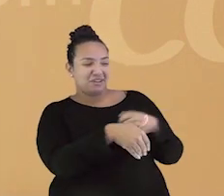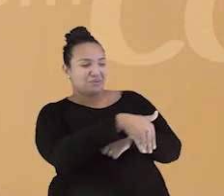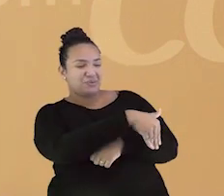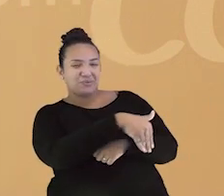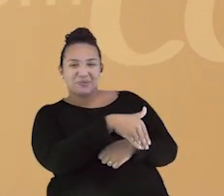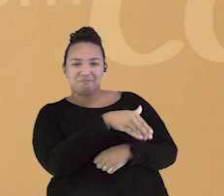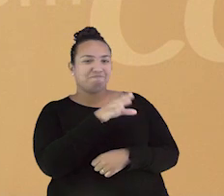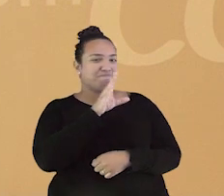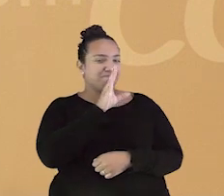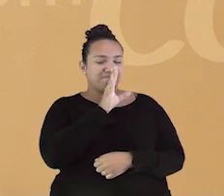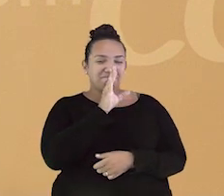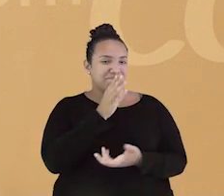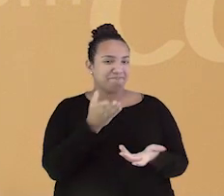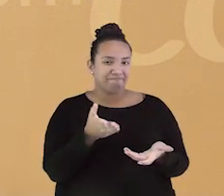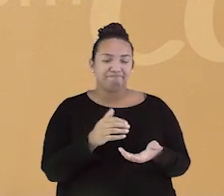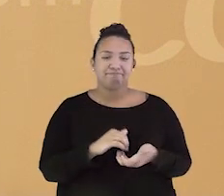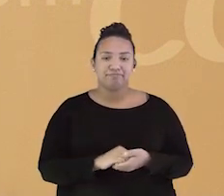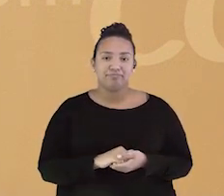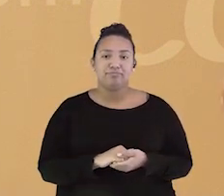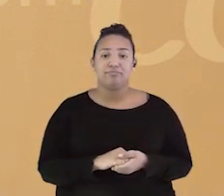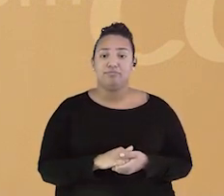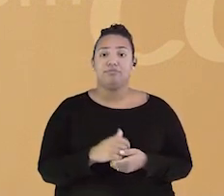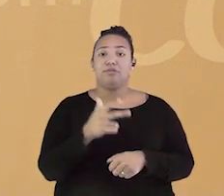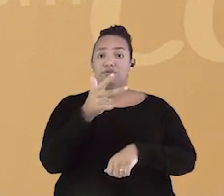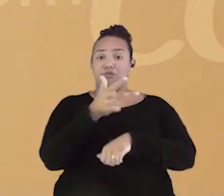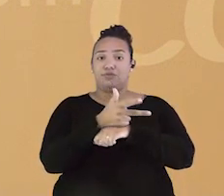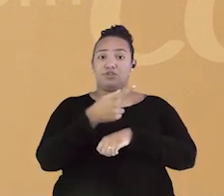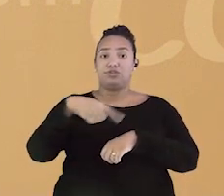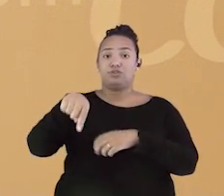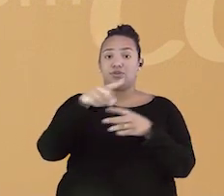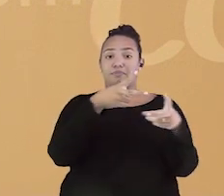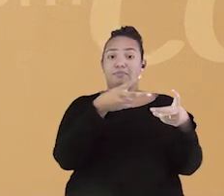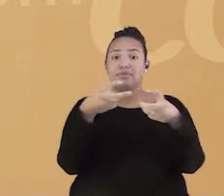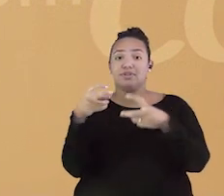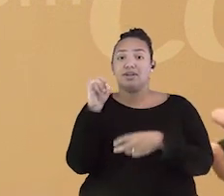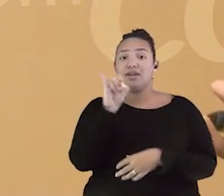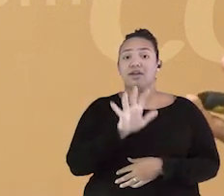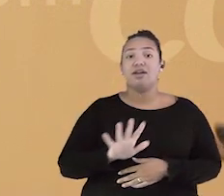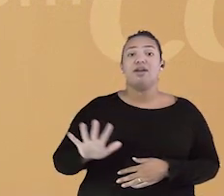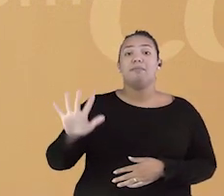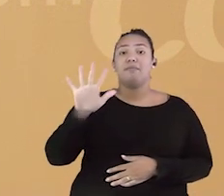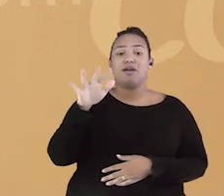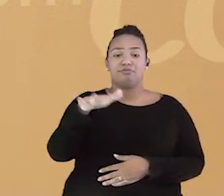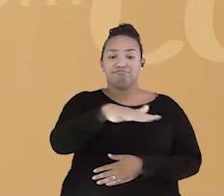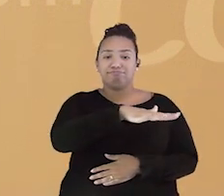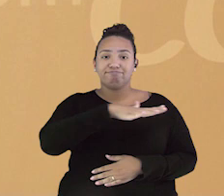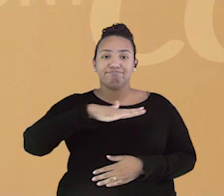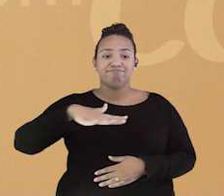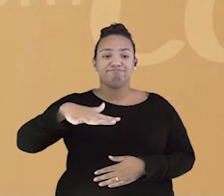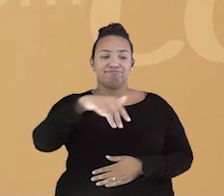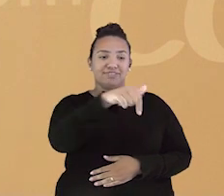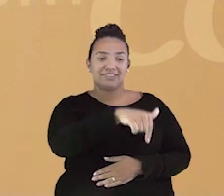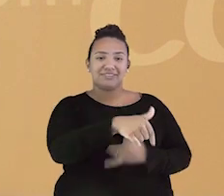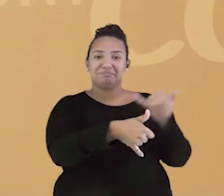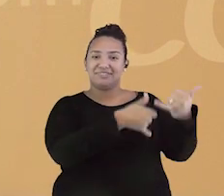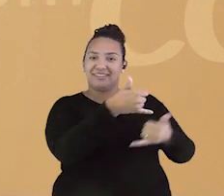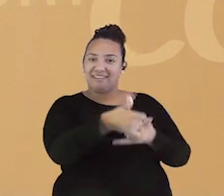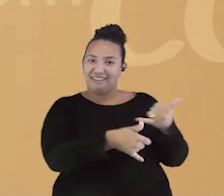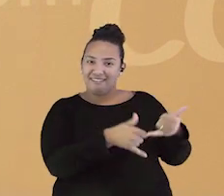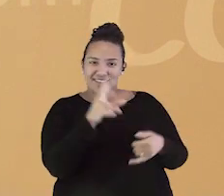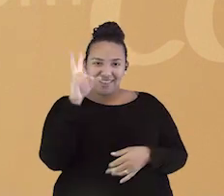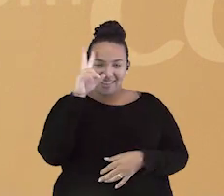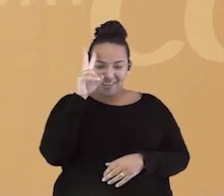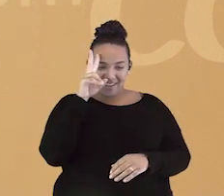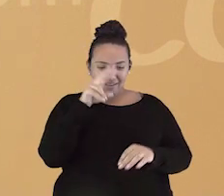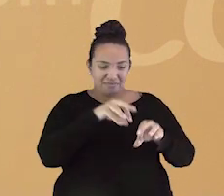No vídeo, observamos os elementos da paisagem, que são o espaço amplo que as crianças tinham para brincar, o chão de